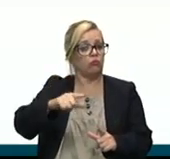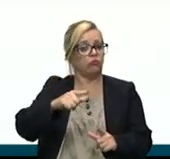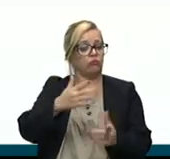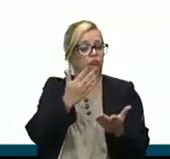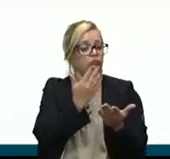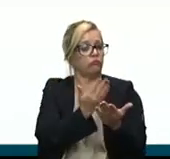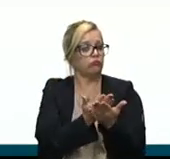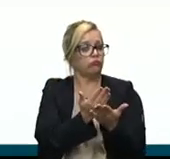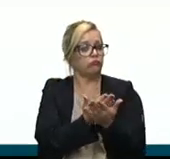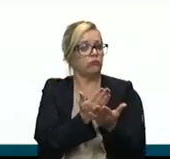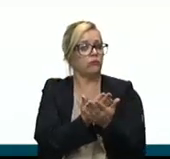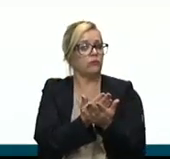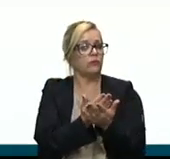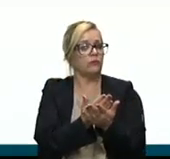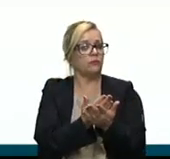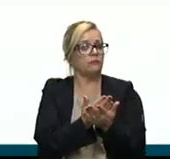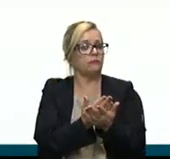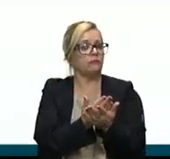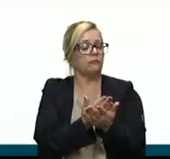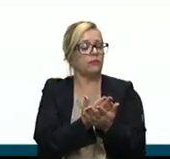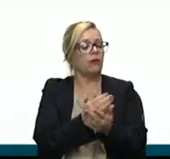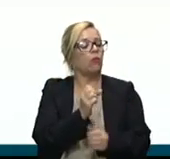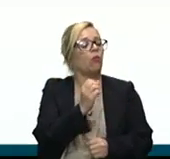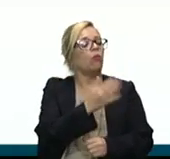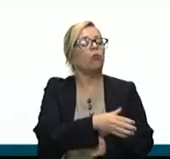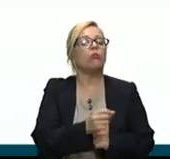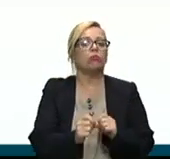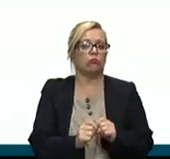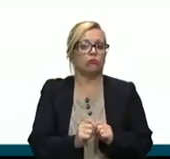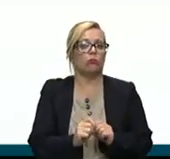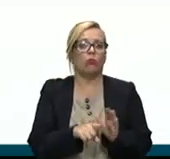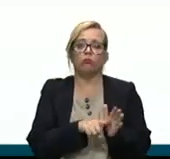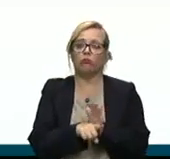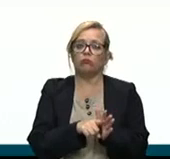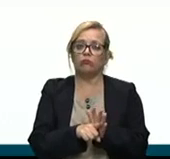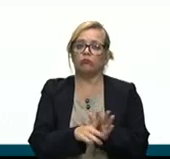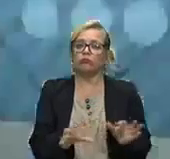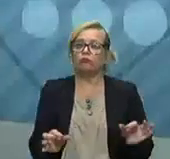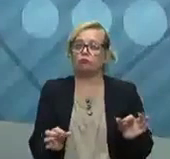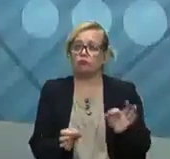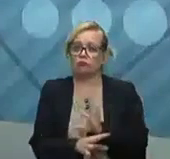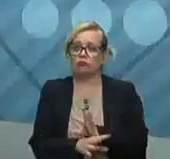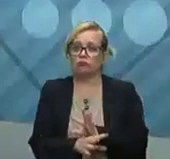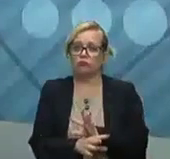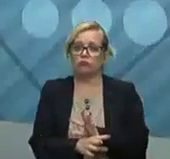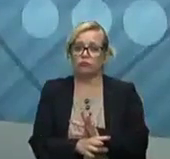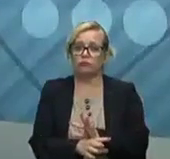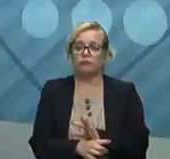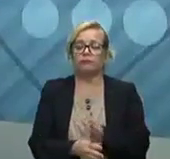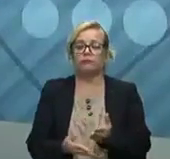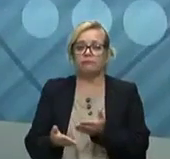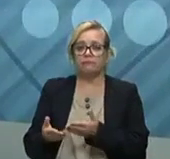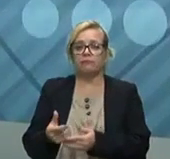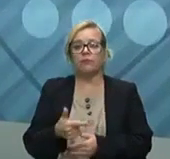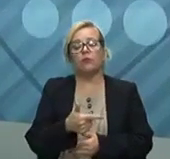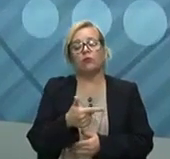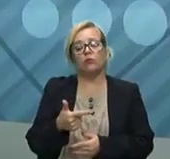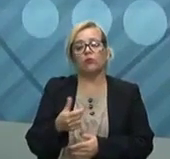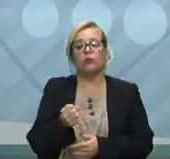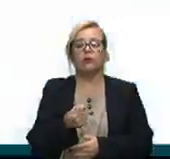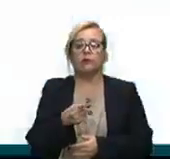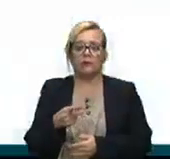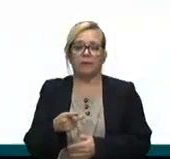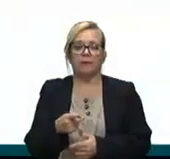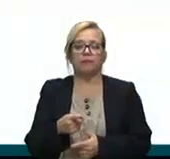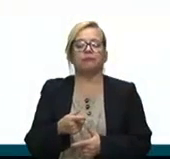revisar o teste de hipótese. Vamos, então, resolver a segunda situação problema. Acompanhe comigo no